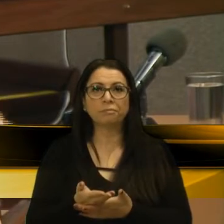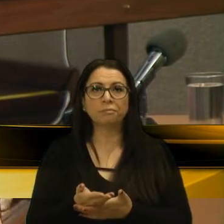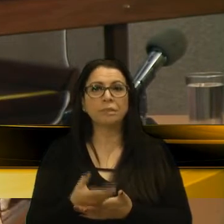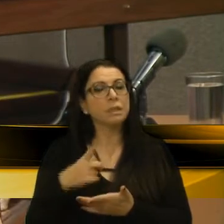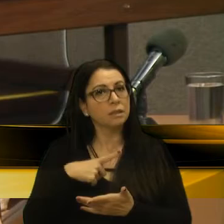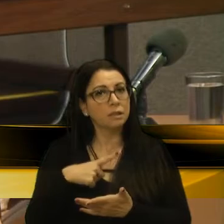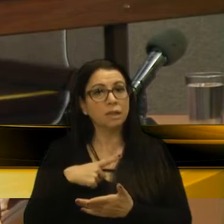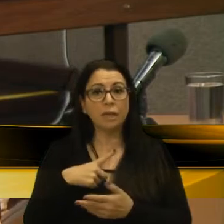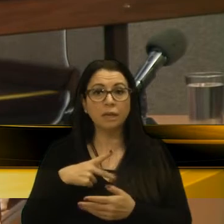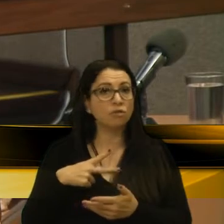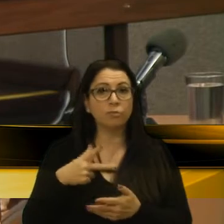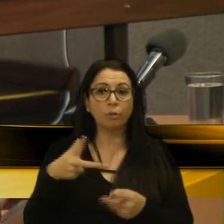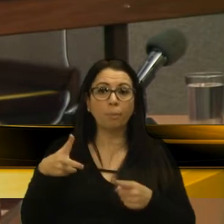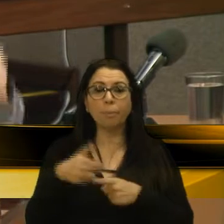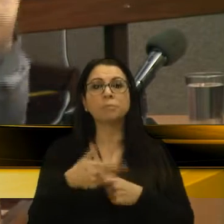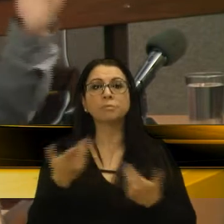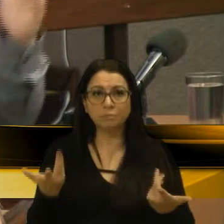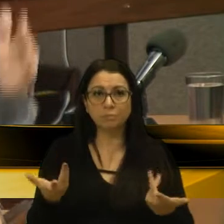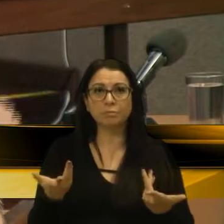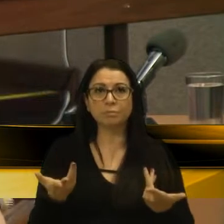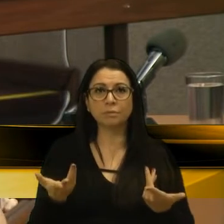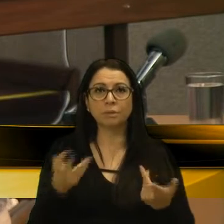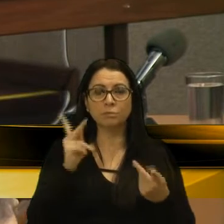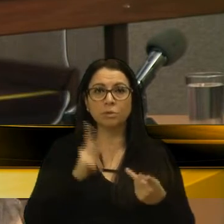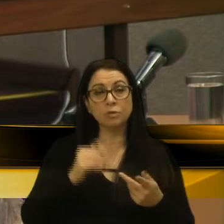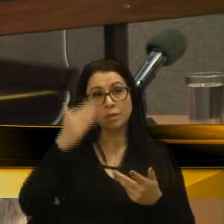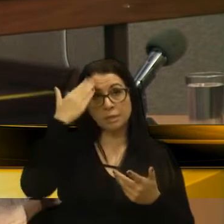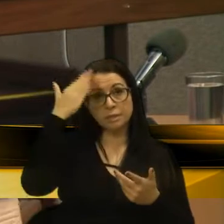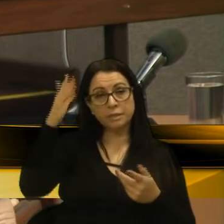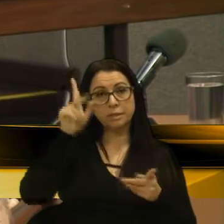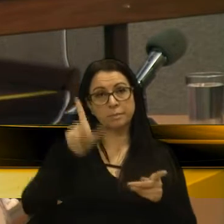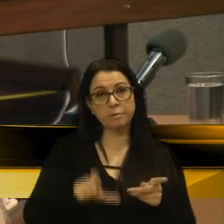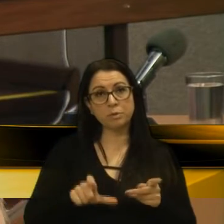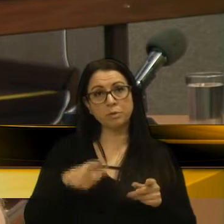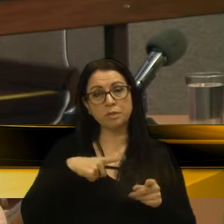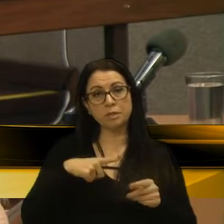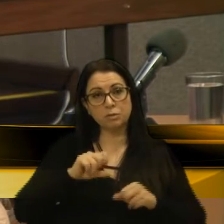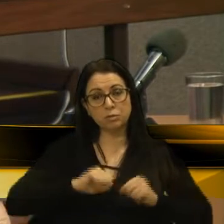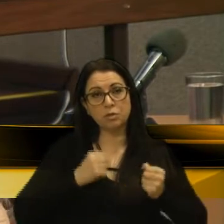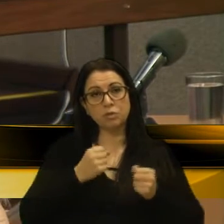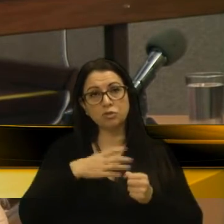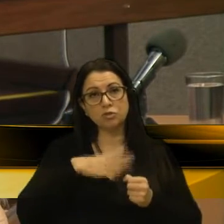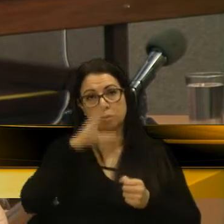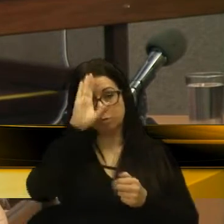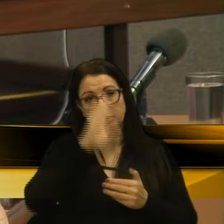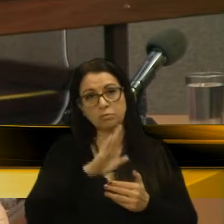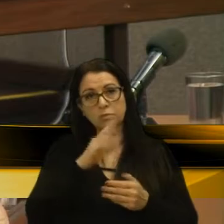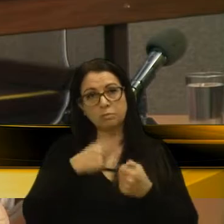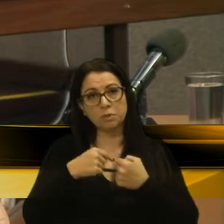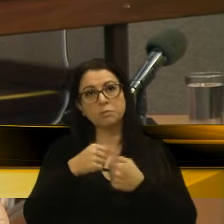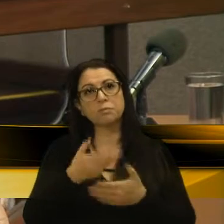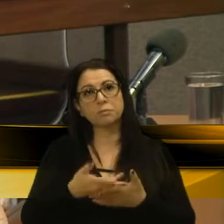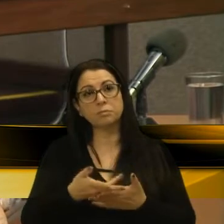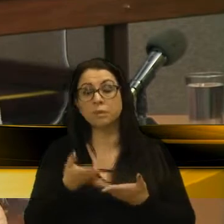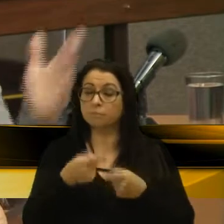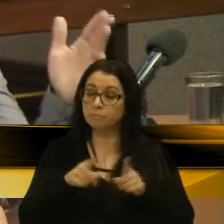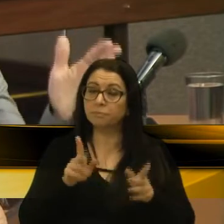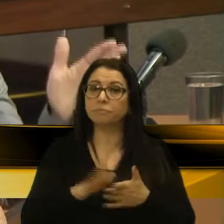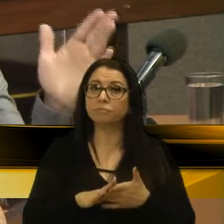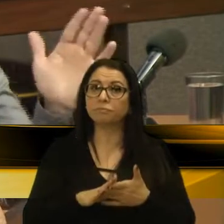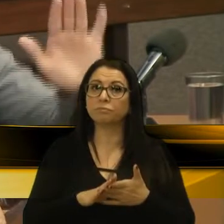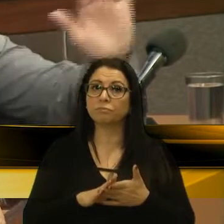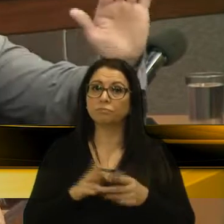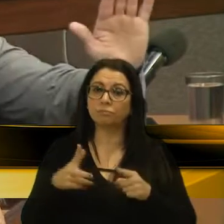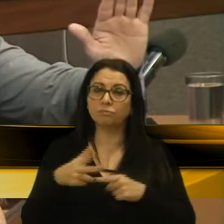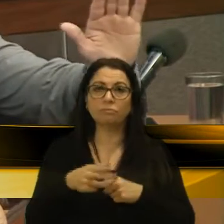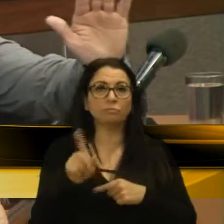eles querem punir. Mas pessoas que deveriam de agradecer essas pessoas que querem se dedicar de forma gratuita para o município, né? Mas é uma